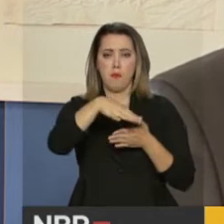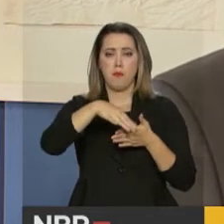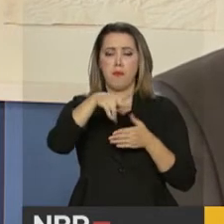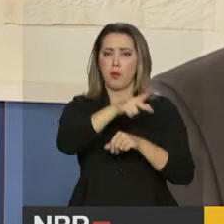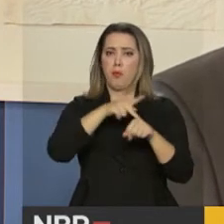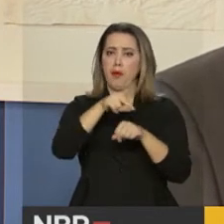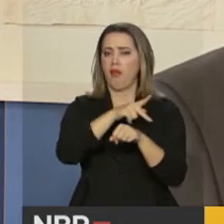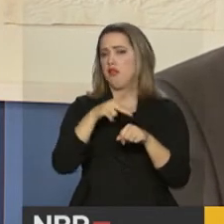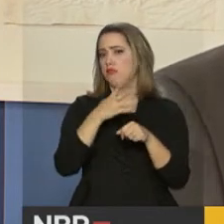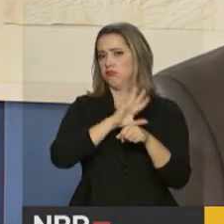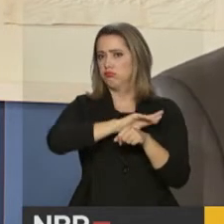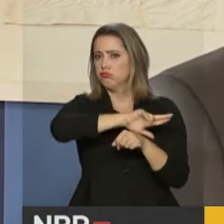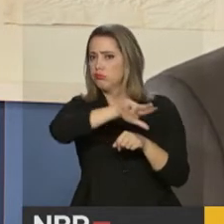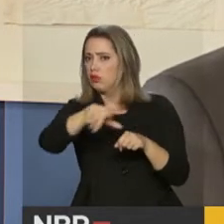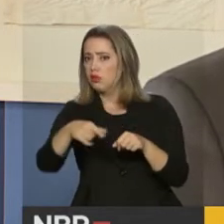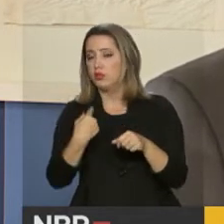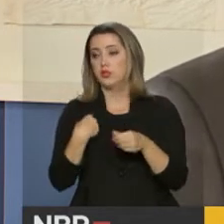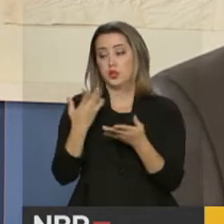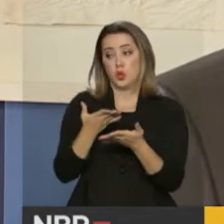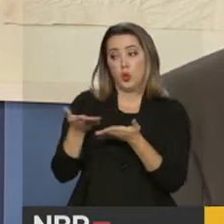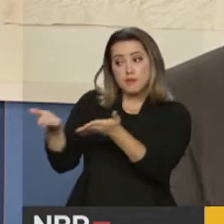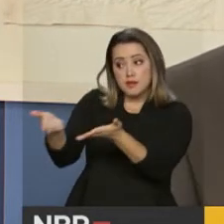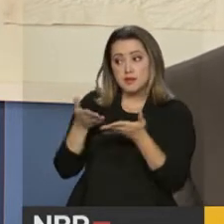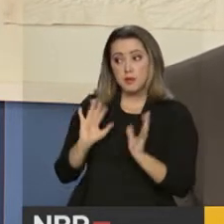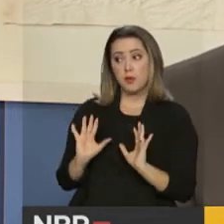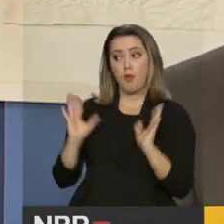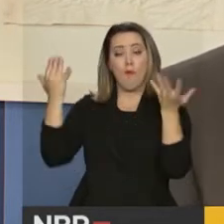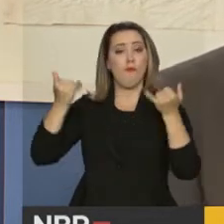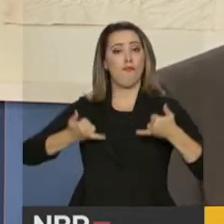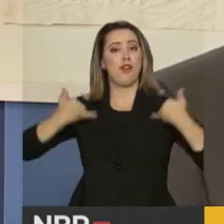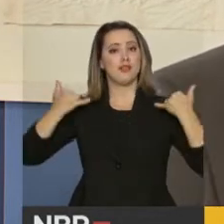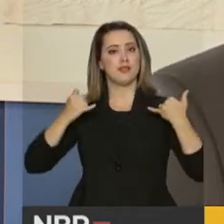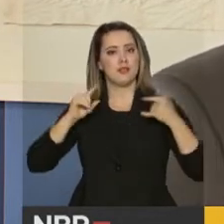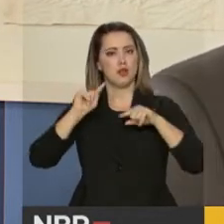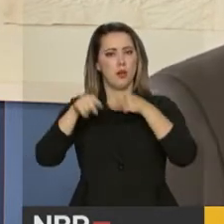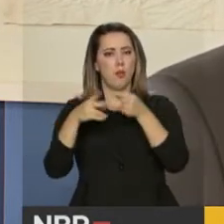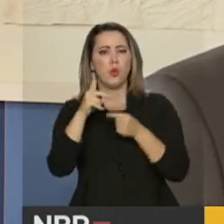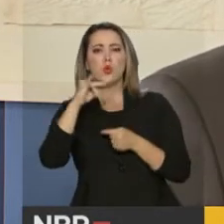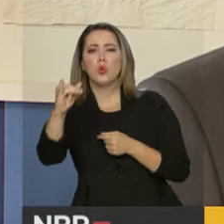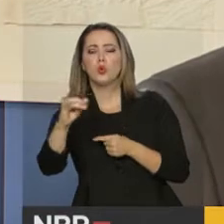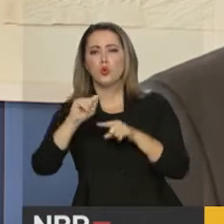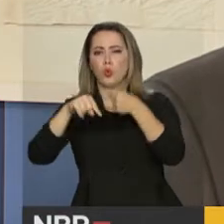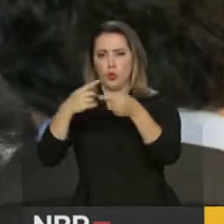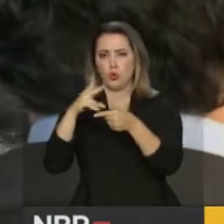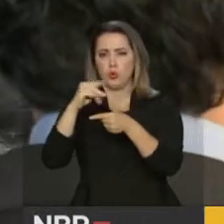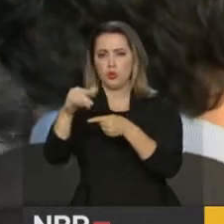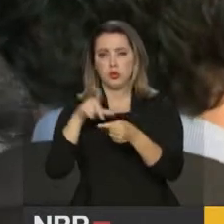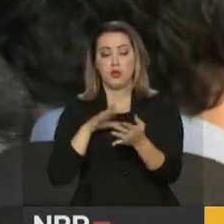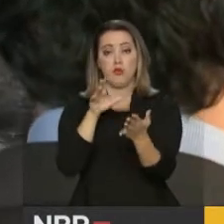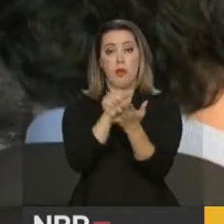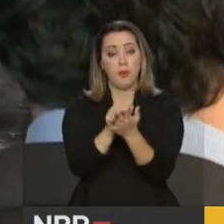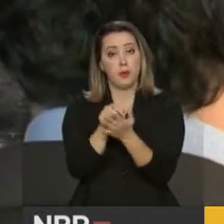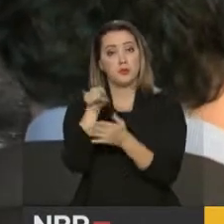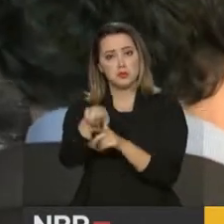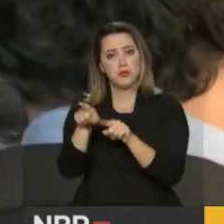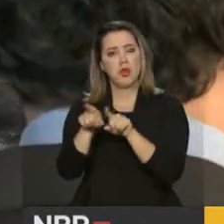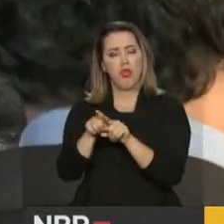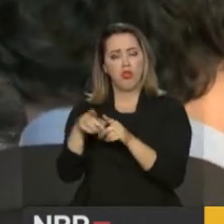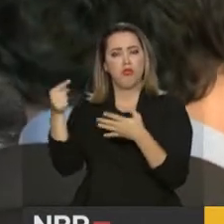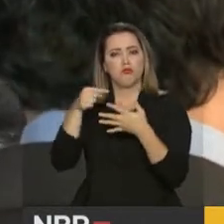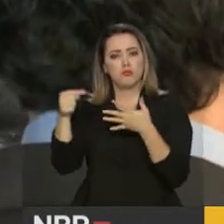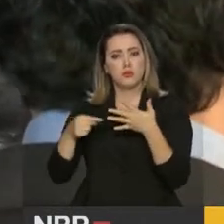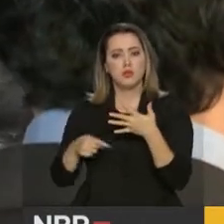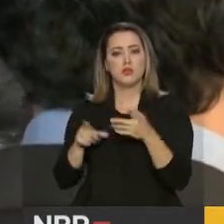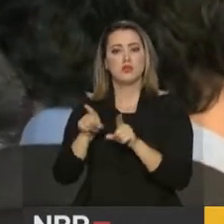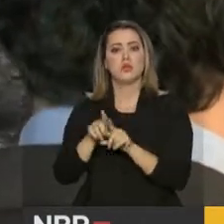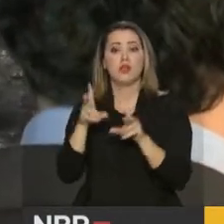fizemos uma recepção para eles aqui no Palácio. No dia seguinte, houve a posse. E nessa recepção, alguns fatos interessantes. Nós